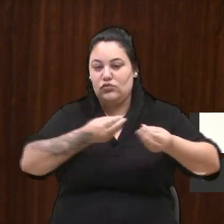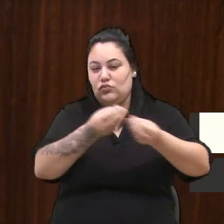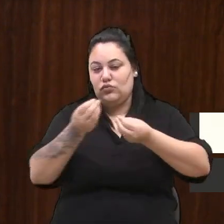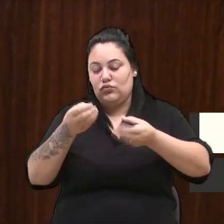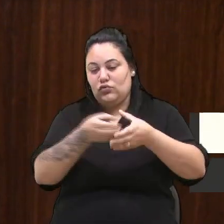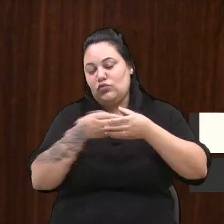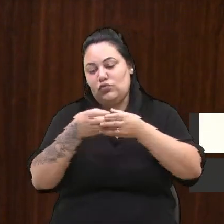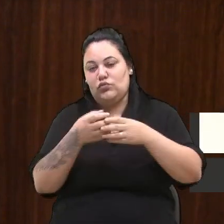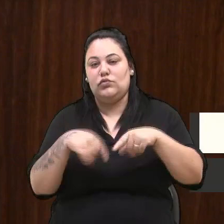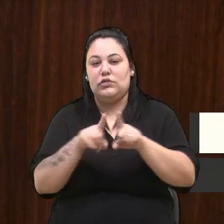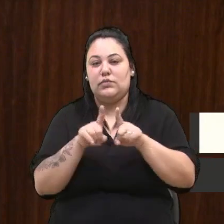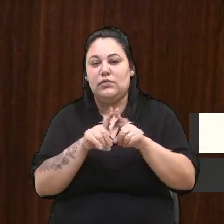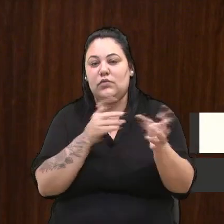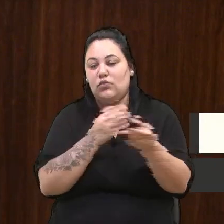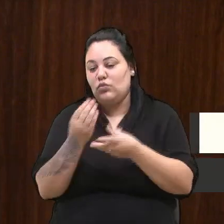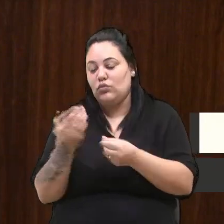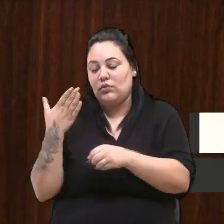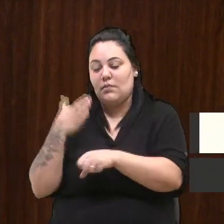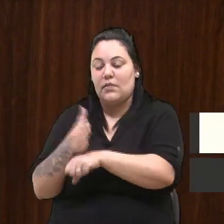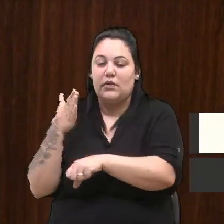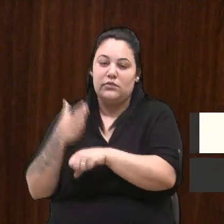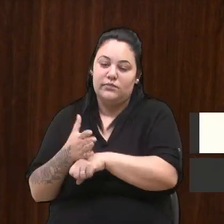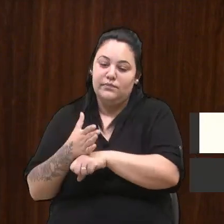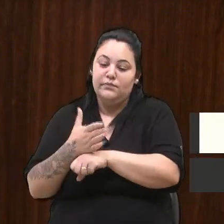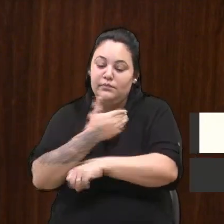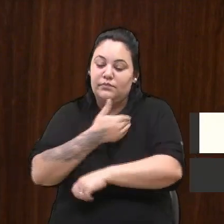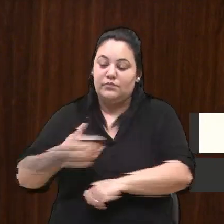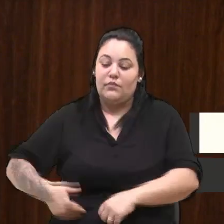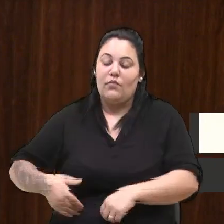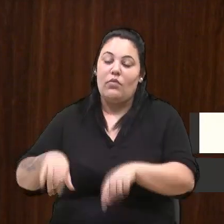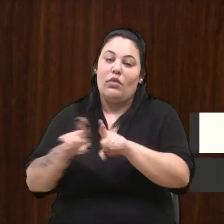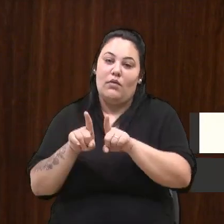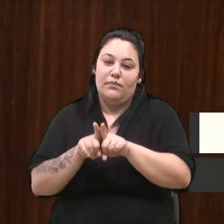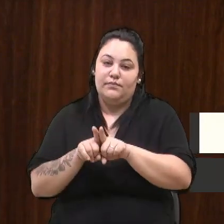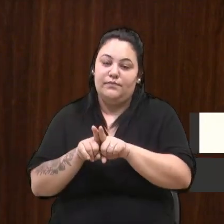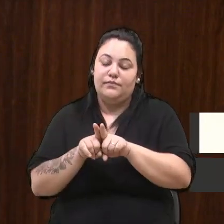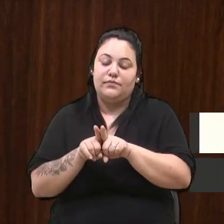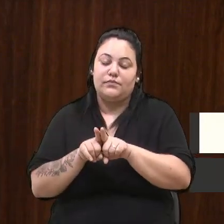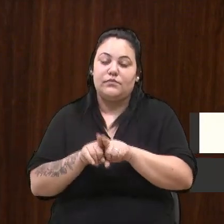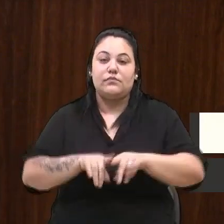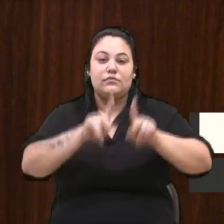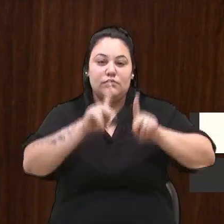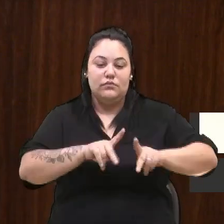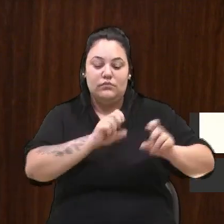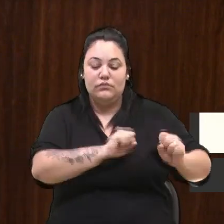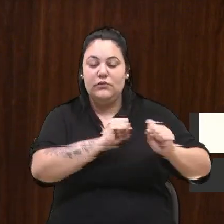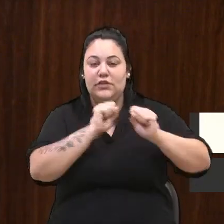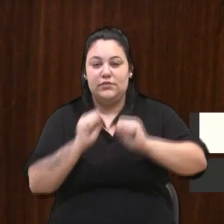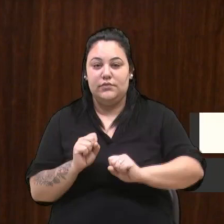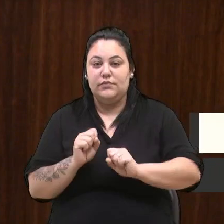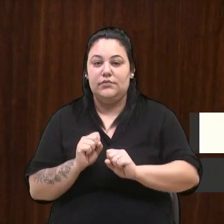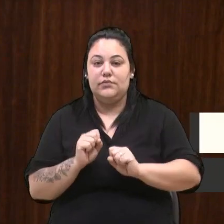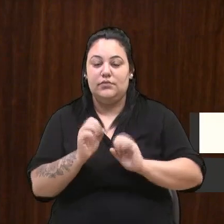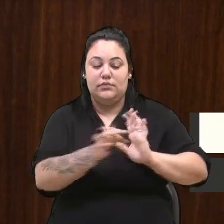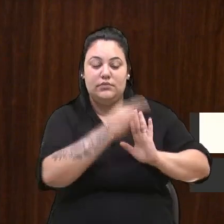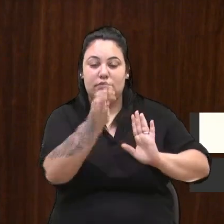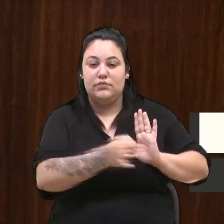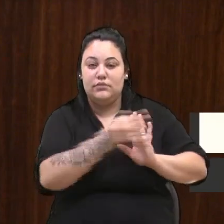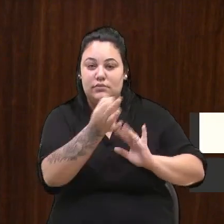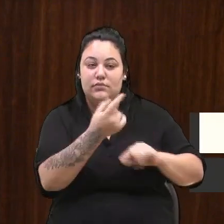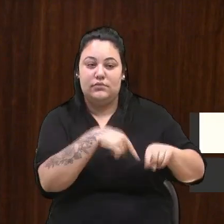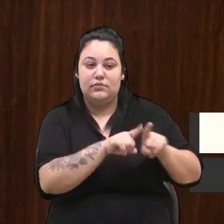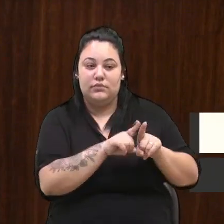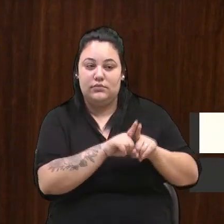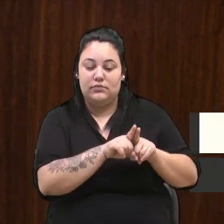coletividade, de muita participação popular, onde as pessoas puderam expressar as suas opiniões, e eu